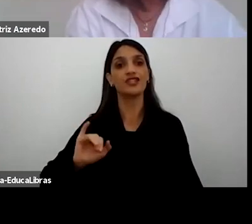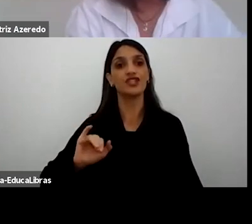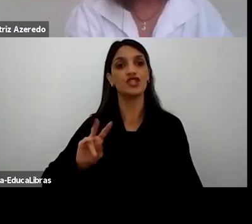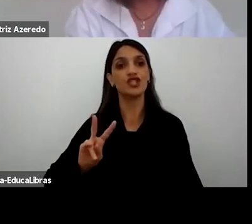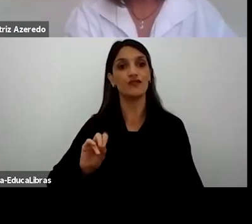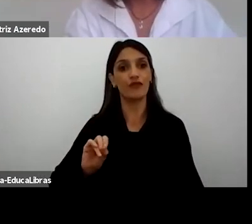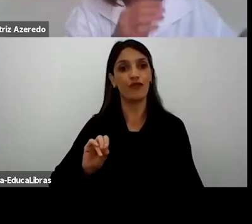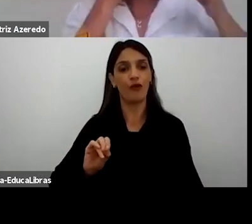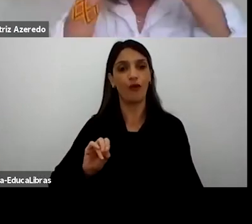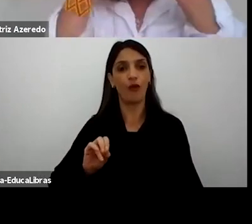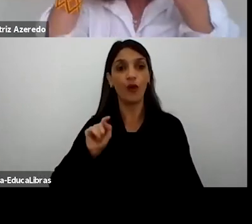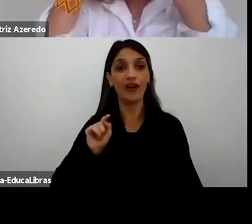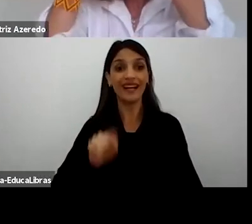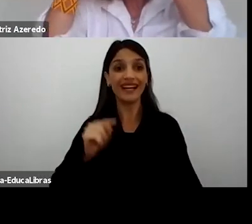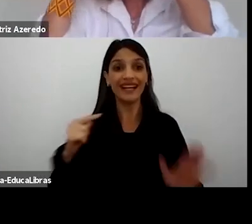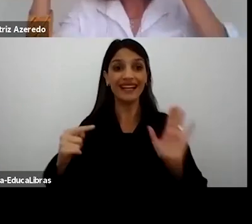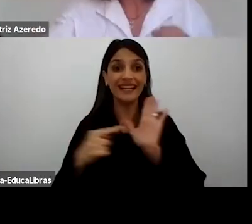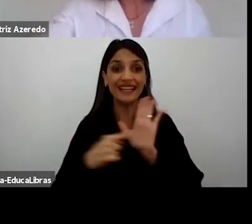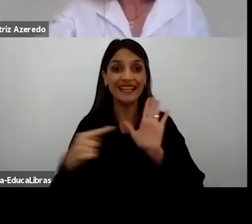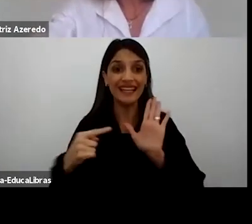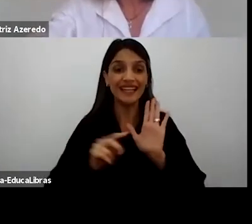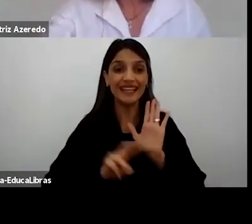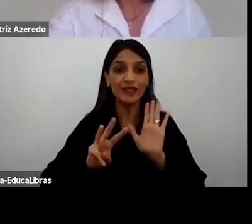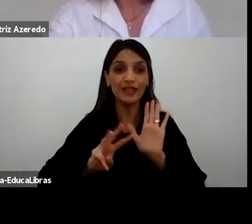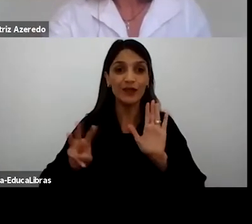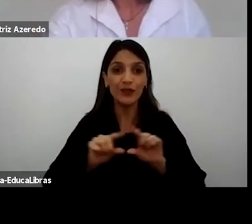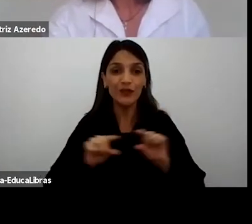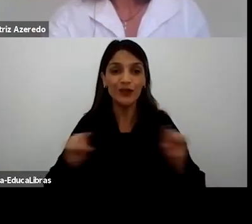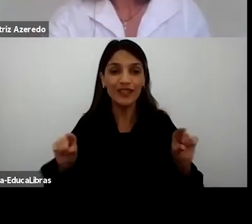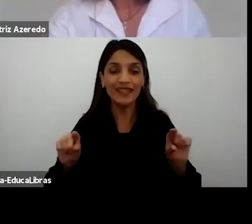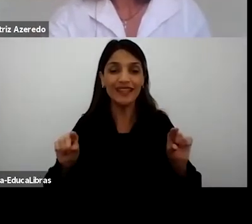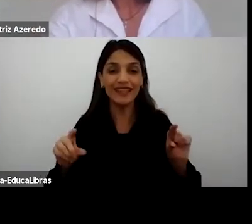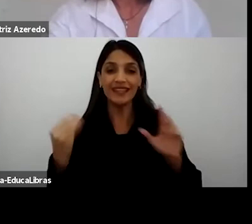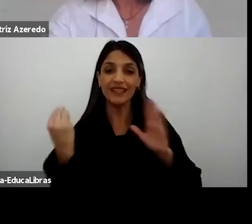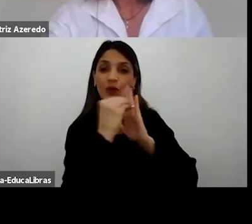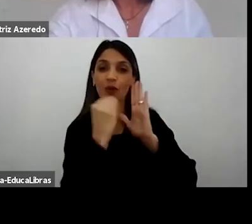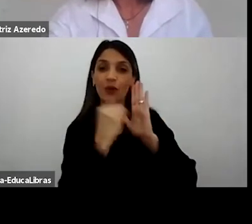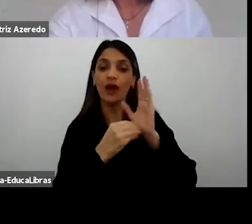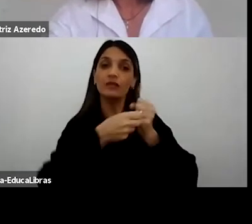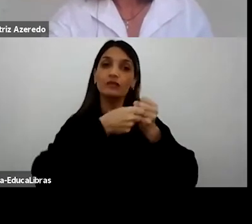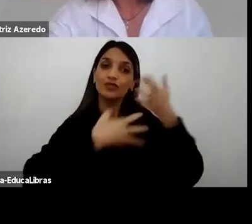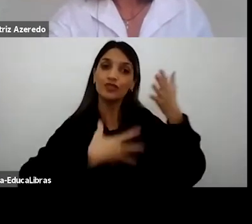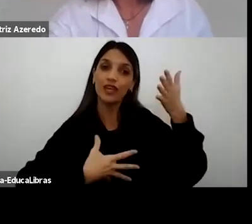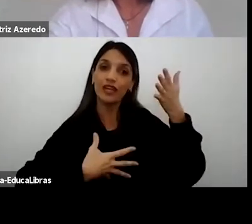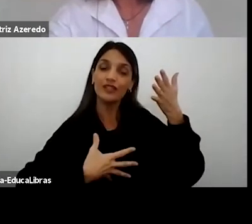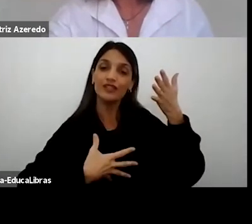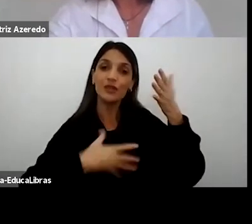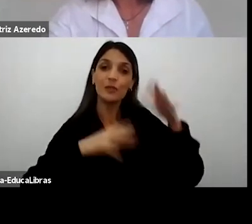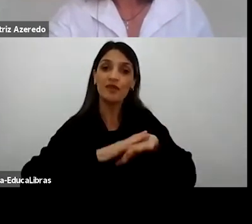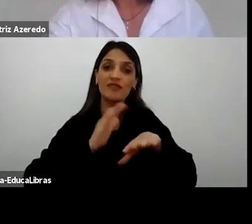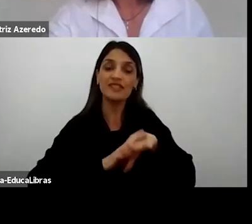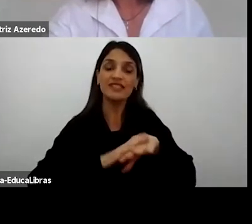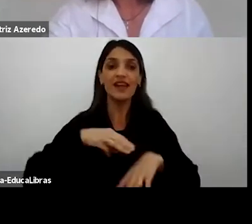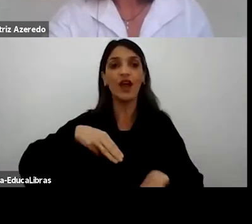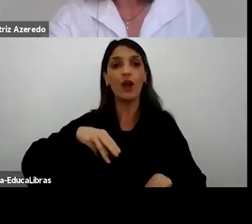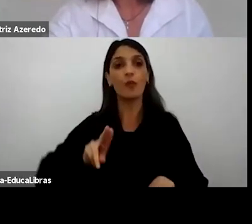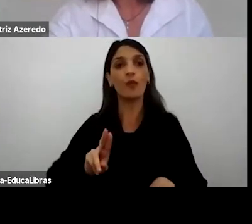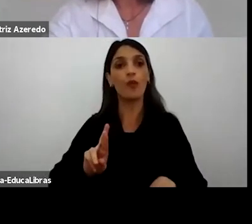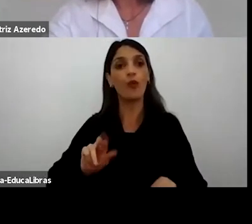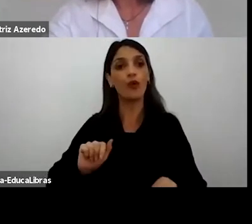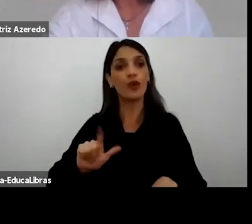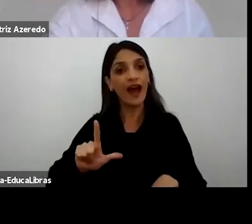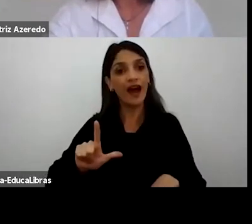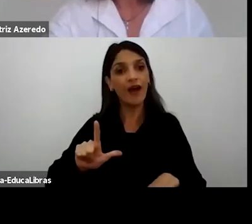lá no link que o GIF tem colocado de tempos em tempos aí no chat, por favor, para a gente criar esse mural bem bacana e ficar uma